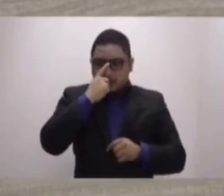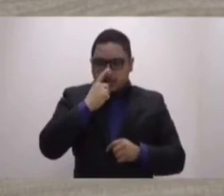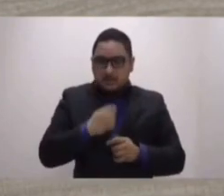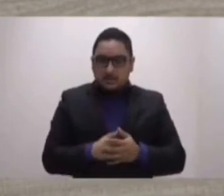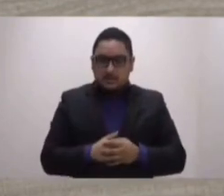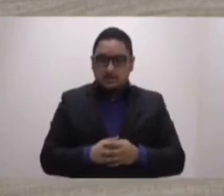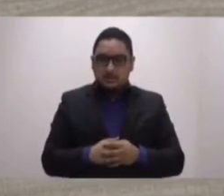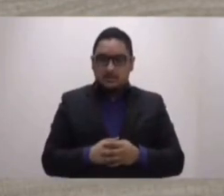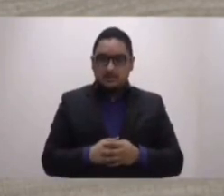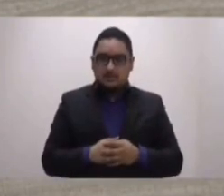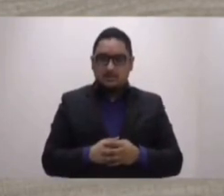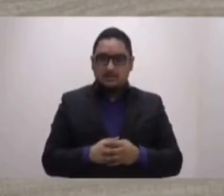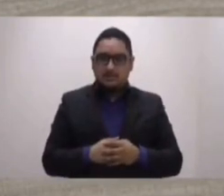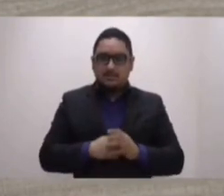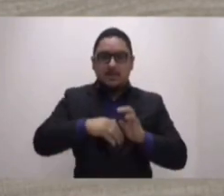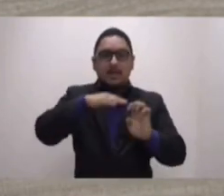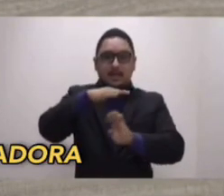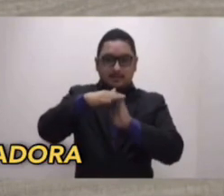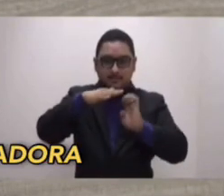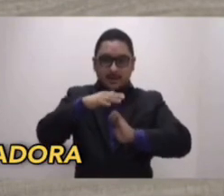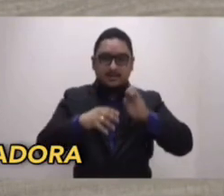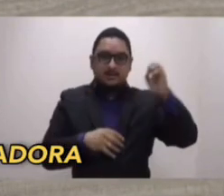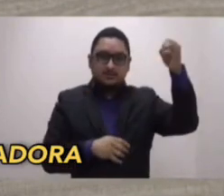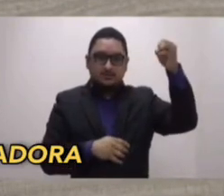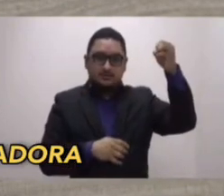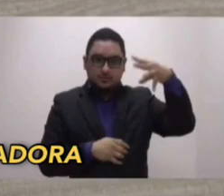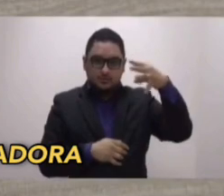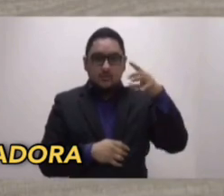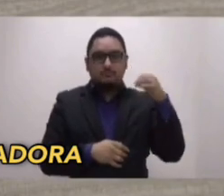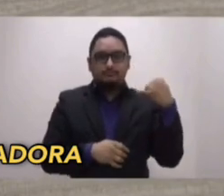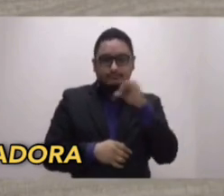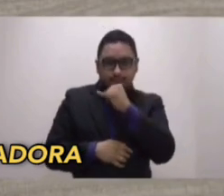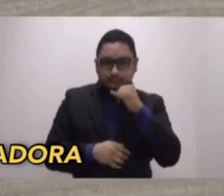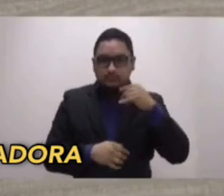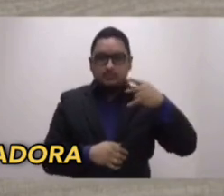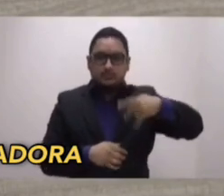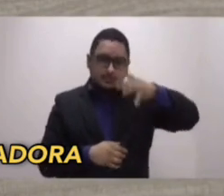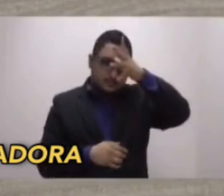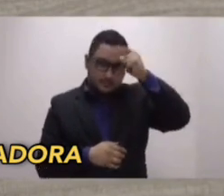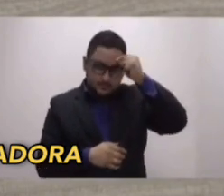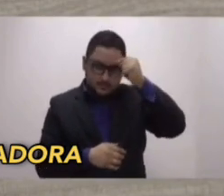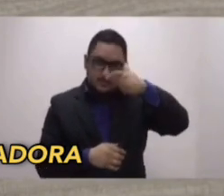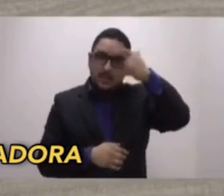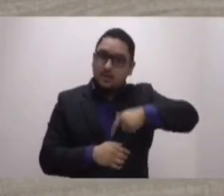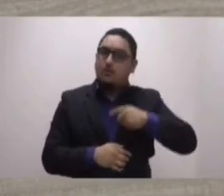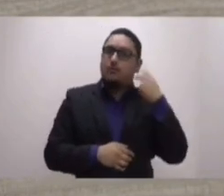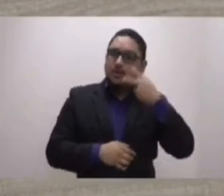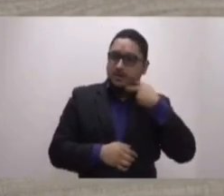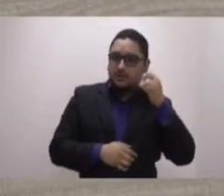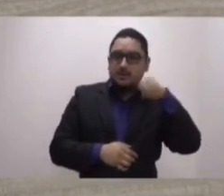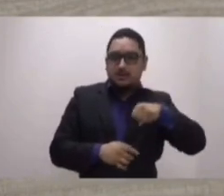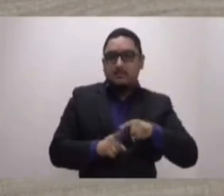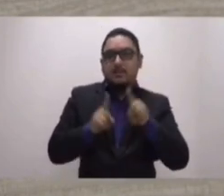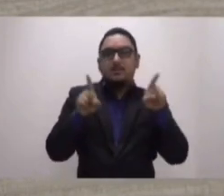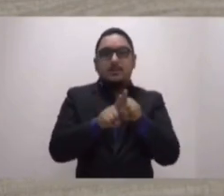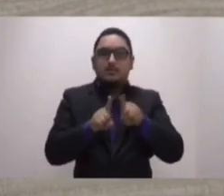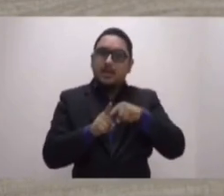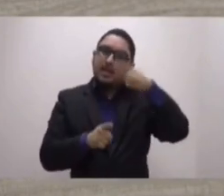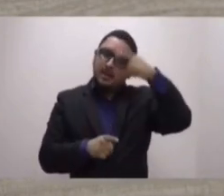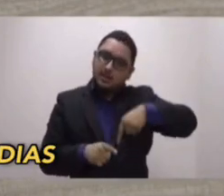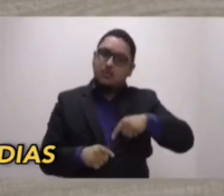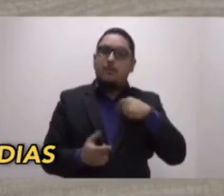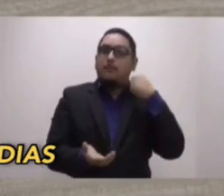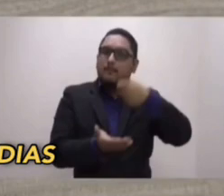a energia Amazonas que eu estou falando aqui não só como vereadora falando também como